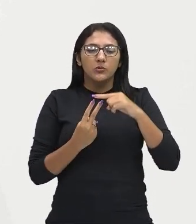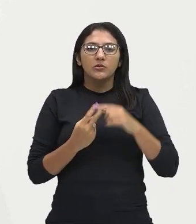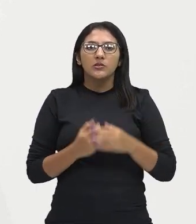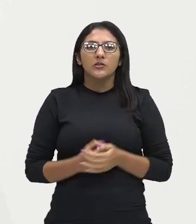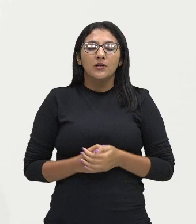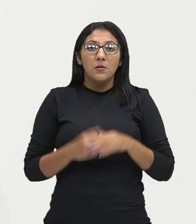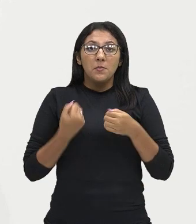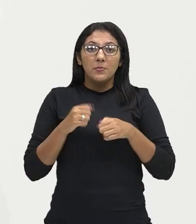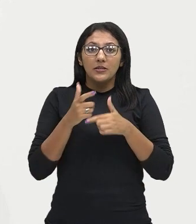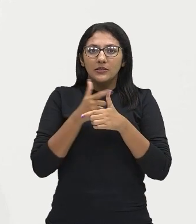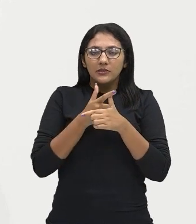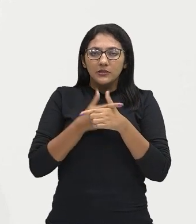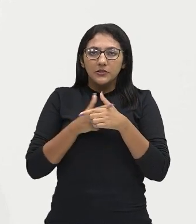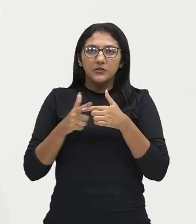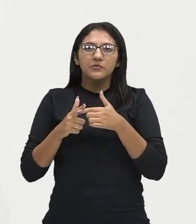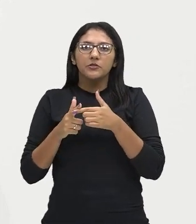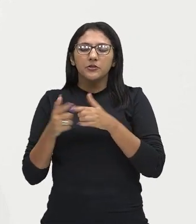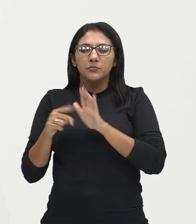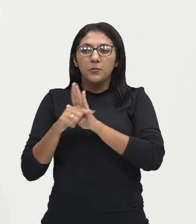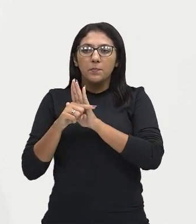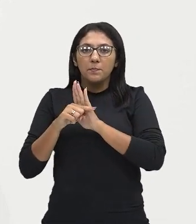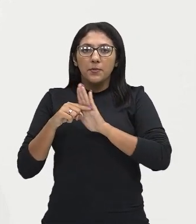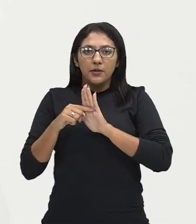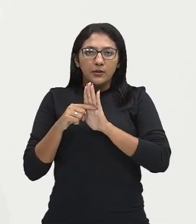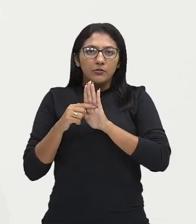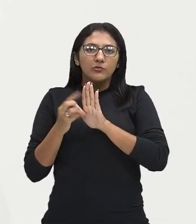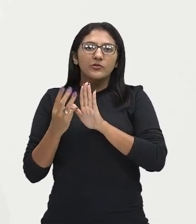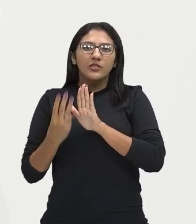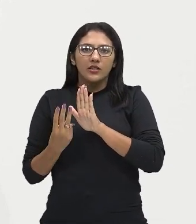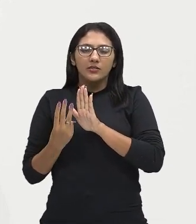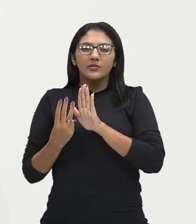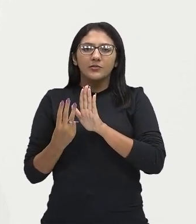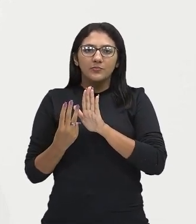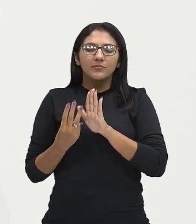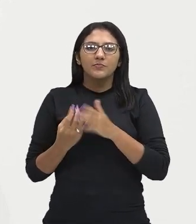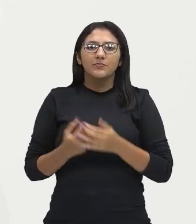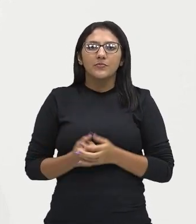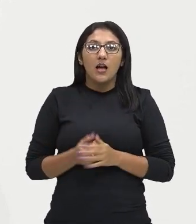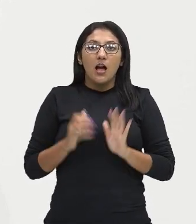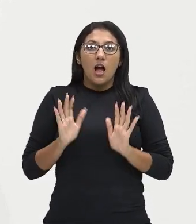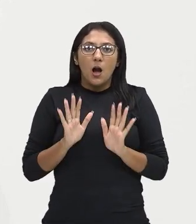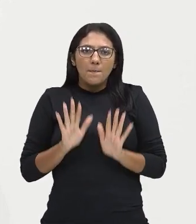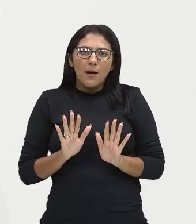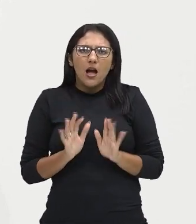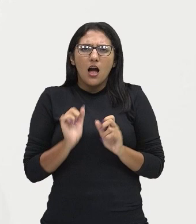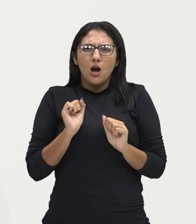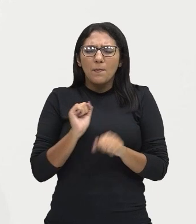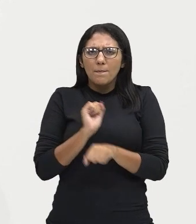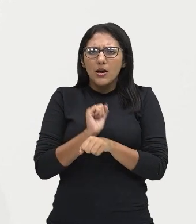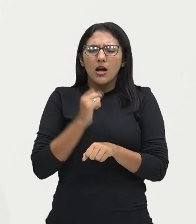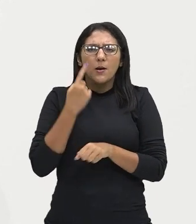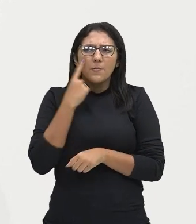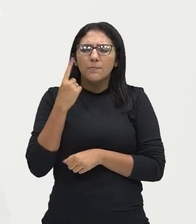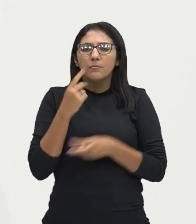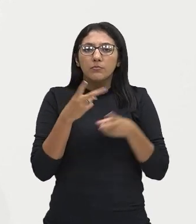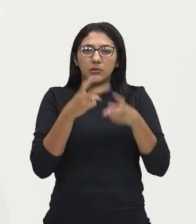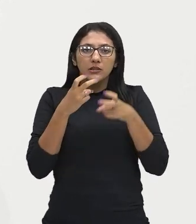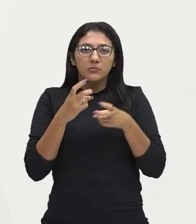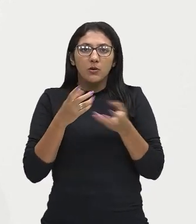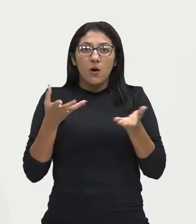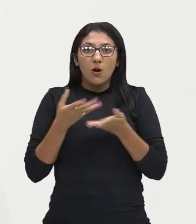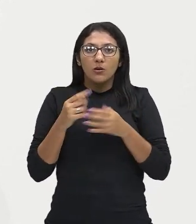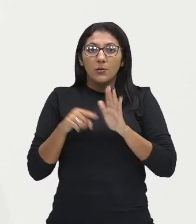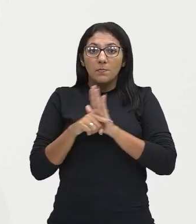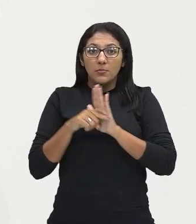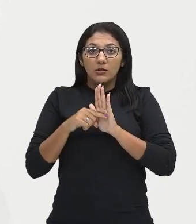precisamos dividir essa fração pela fração menos 3. Aí, pessoal, fica esperto aqui, ó. Menos 3 sobre